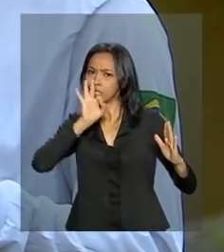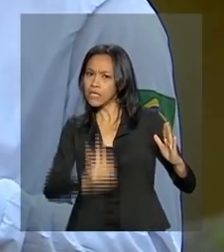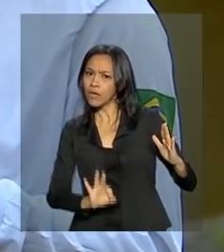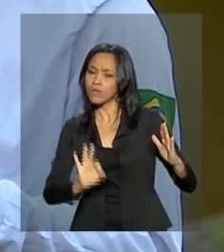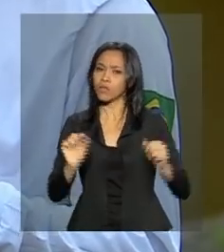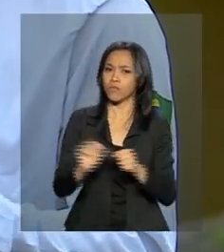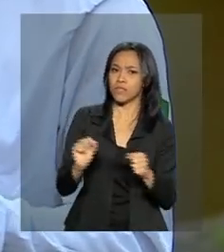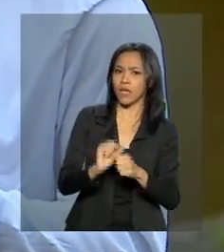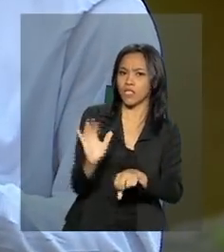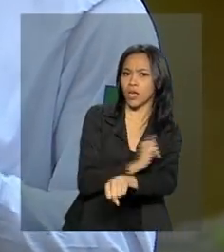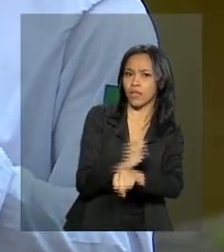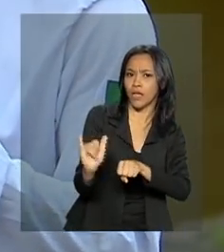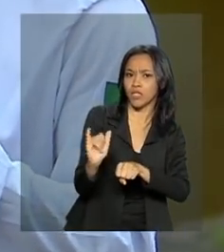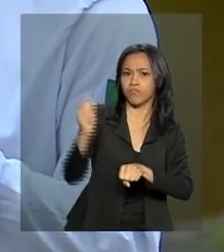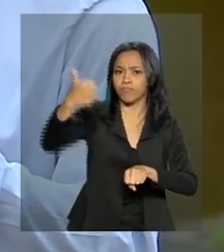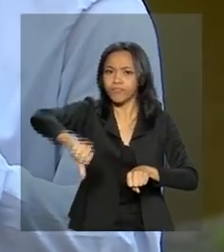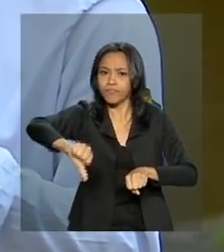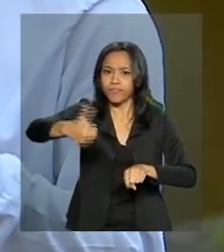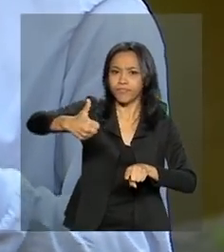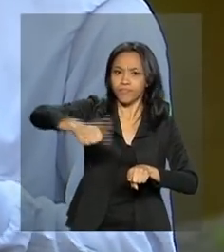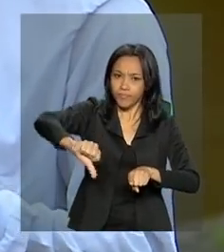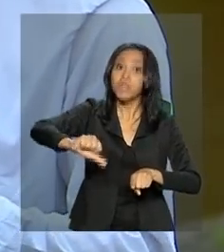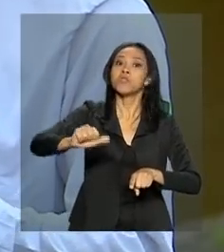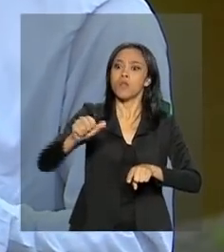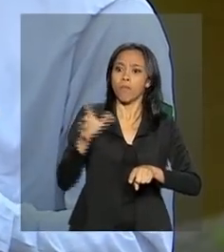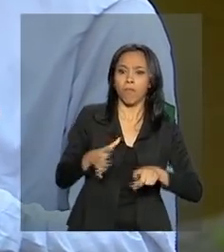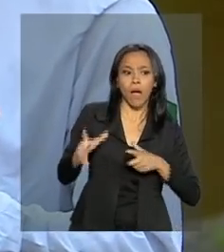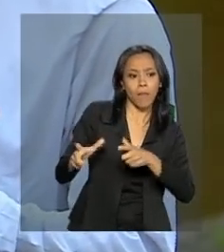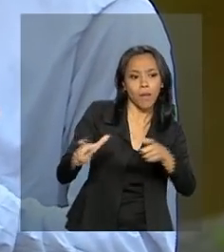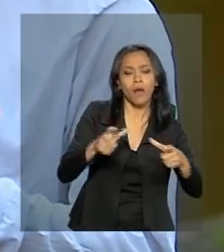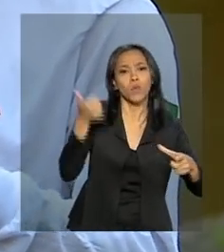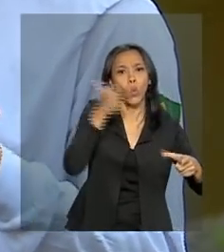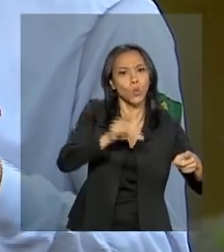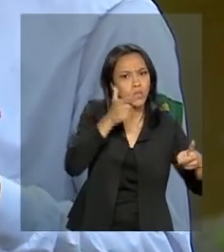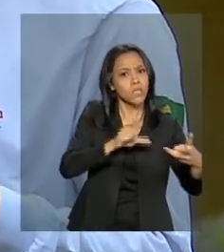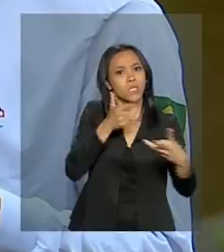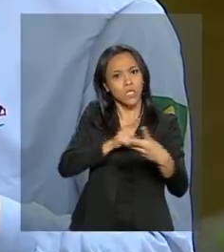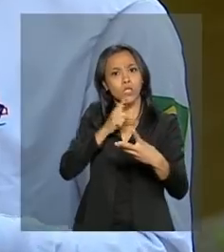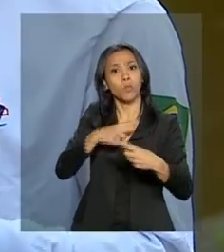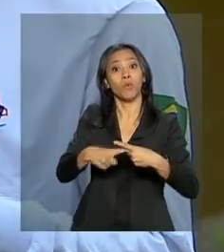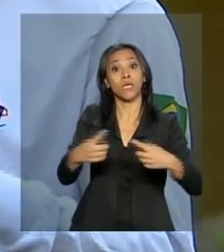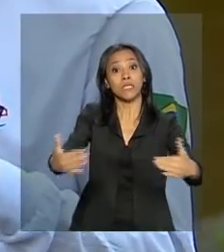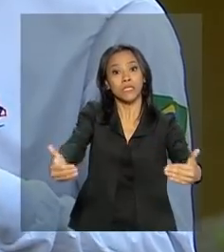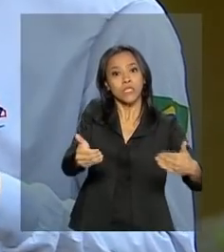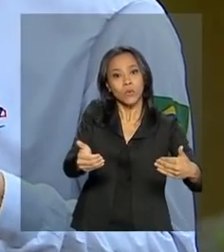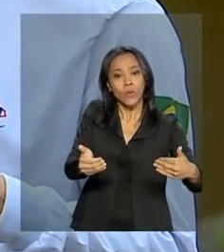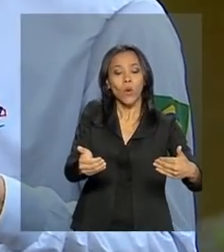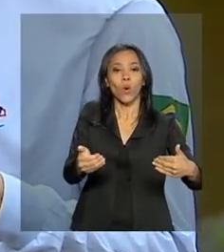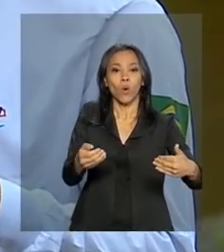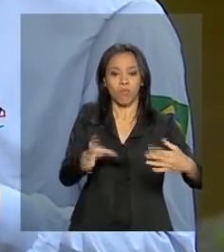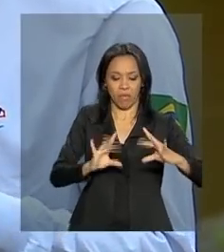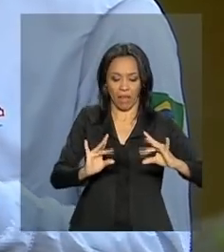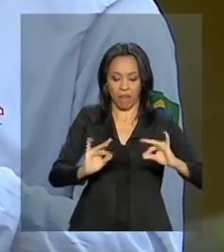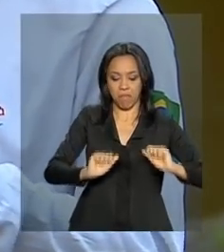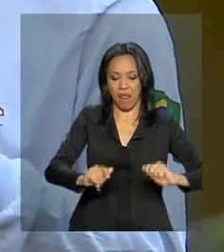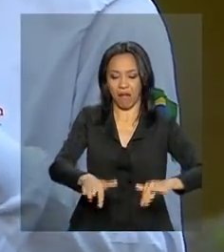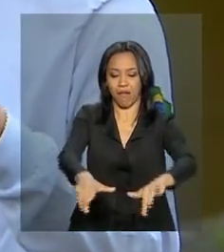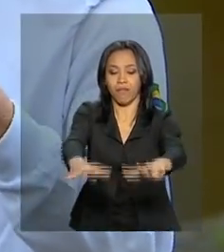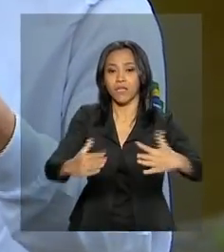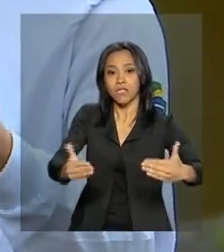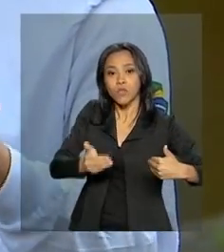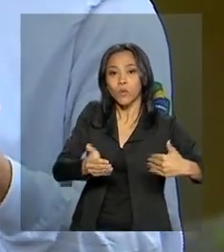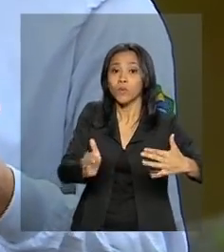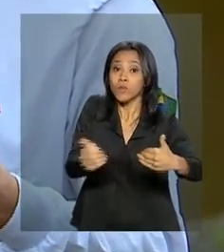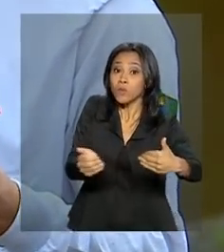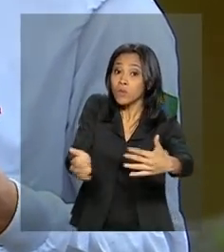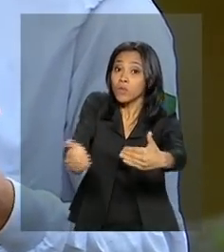não. Em grande parte a gente viu que ela teve sucesso no sentido de segurar, fixar o rejeito que estava na margem e reduzir o